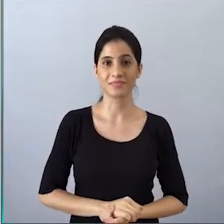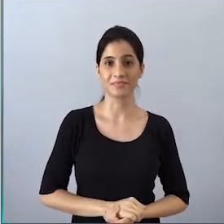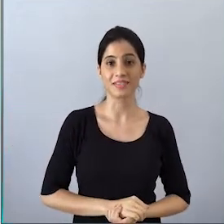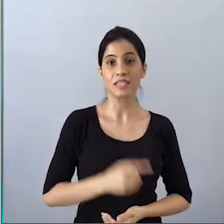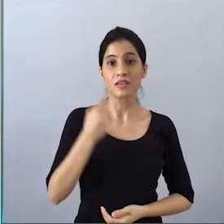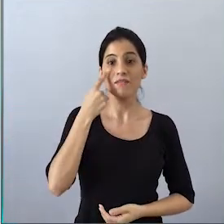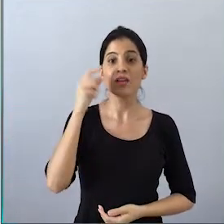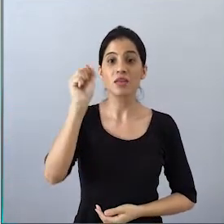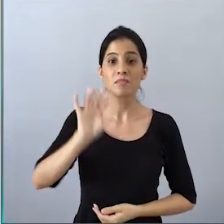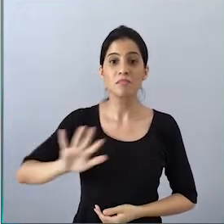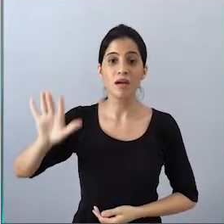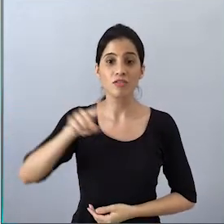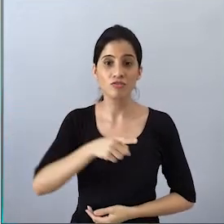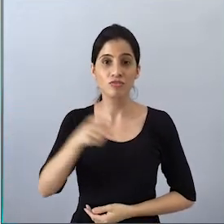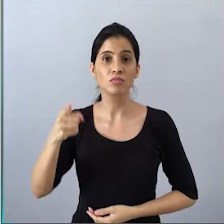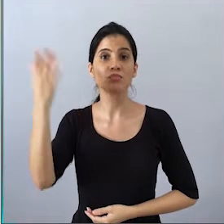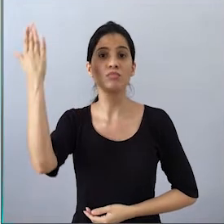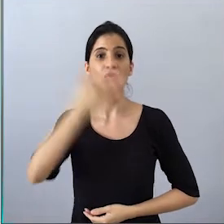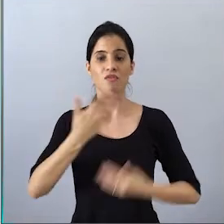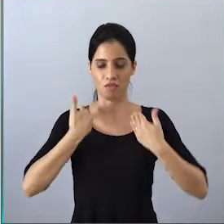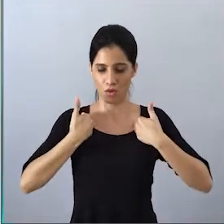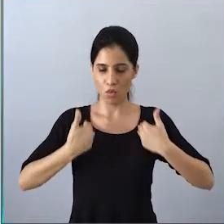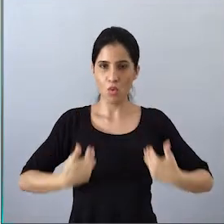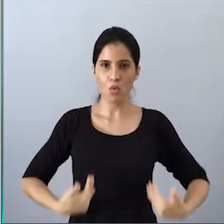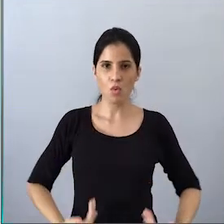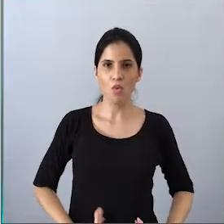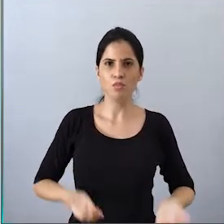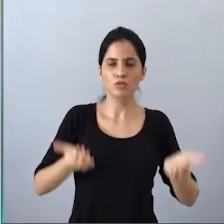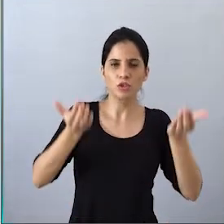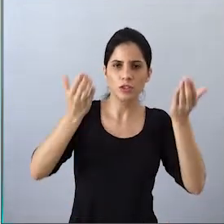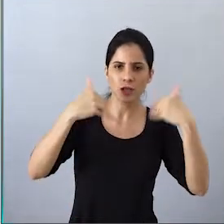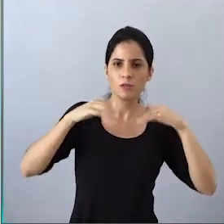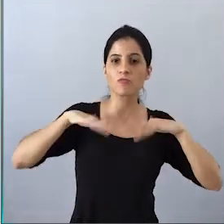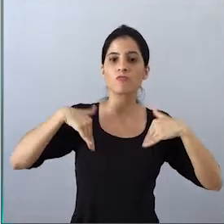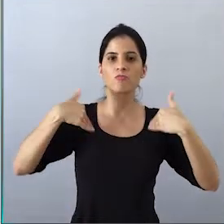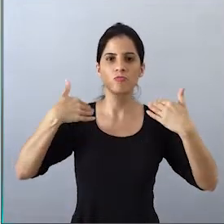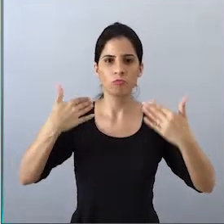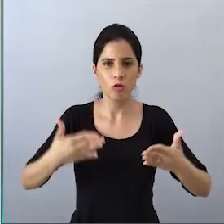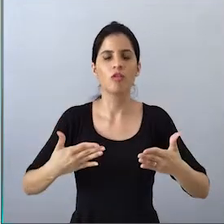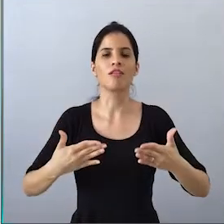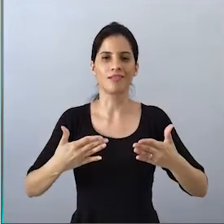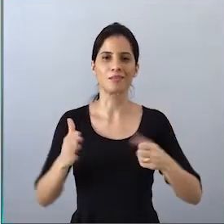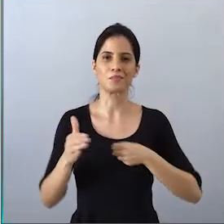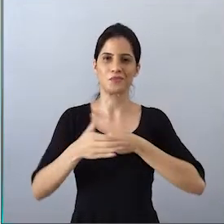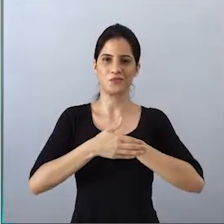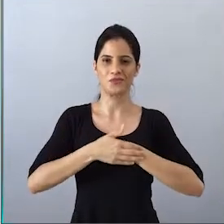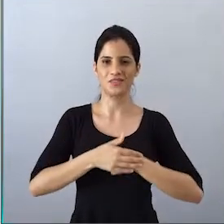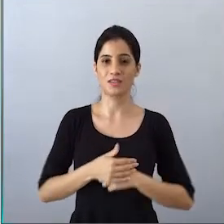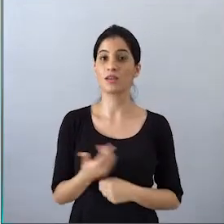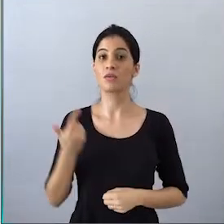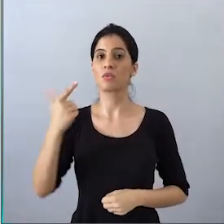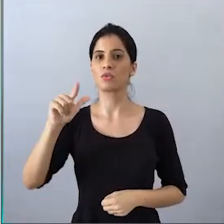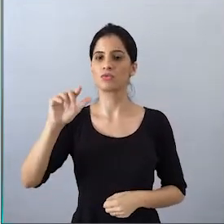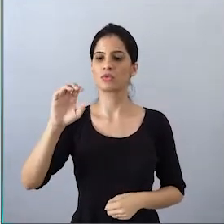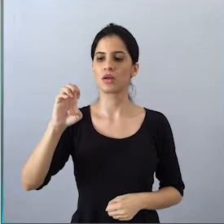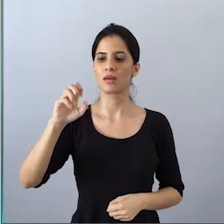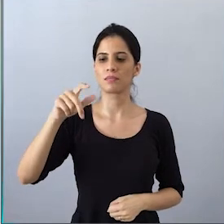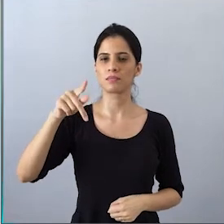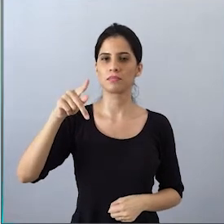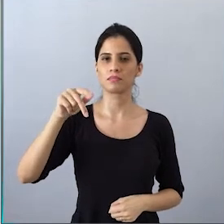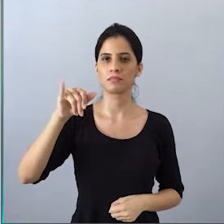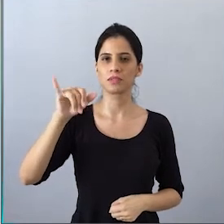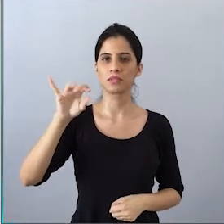internas, e delimitam as cavidades do corpo. Os epitélios que são constituintes de glândulas e são denominados de